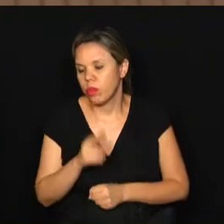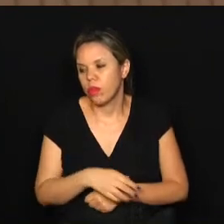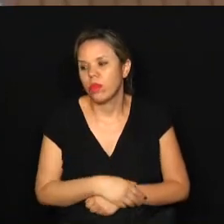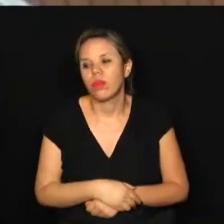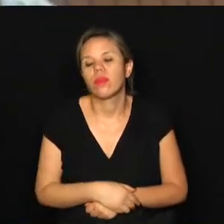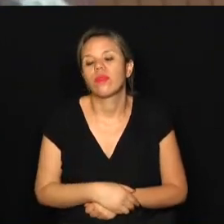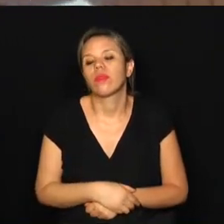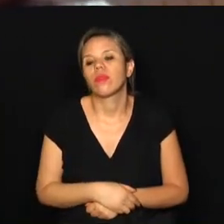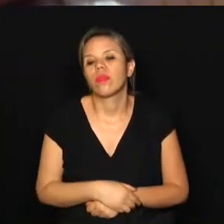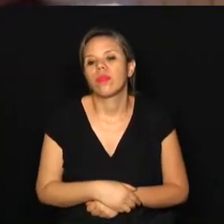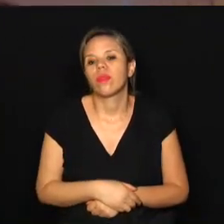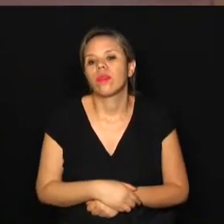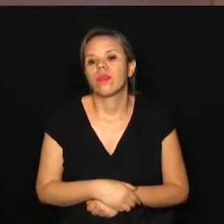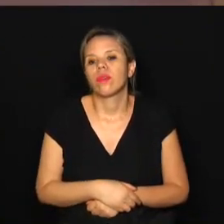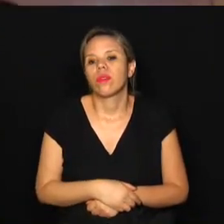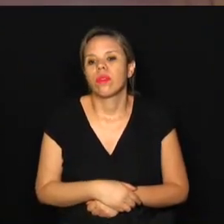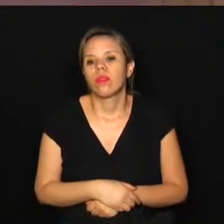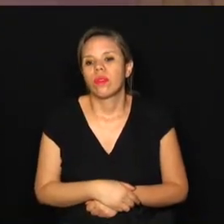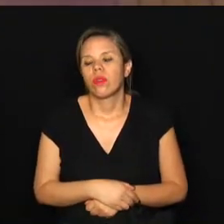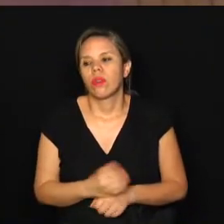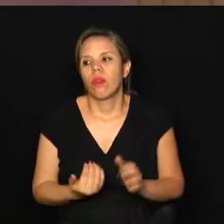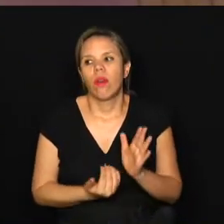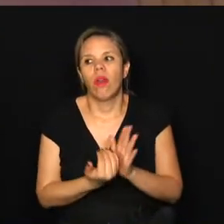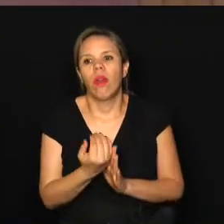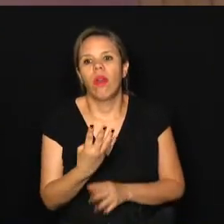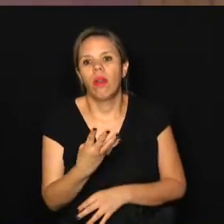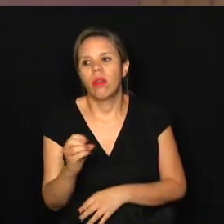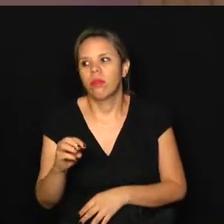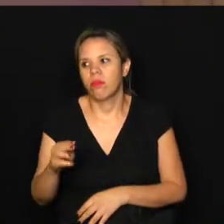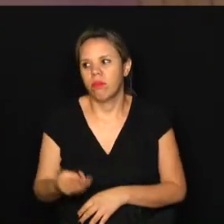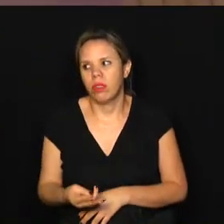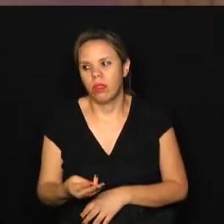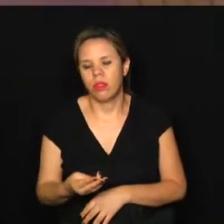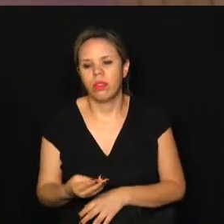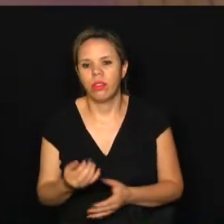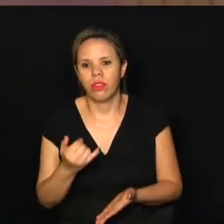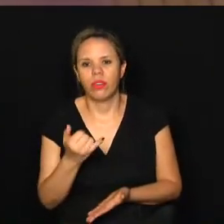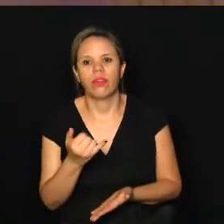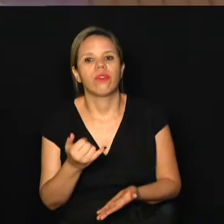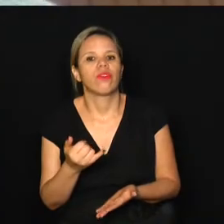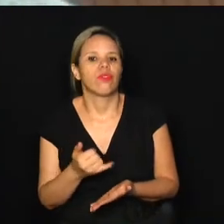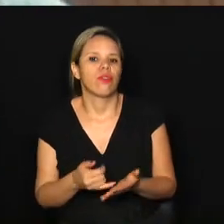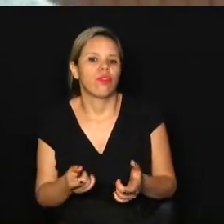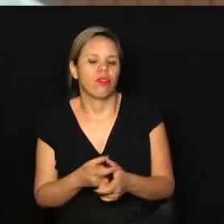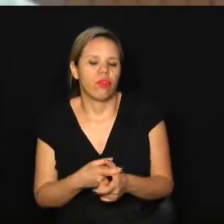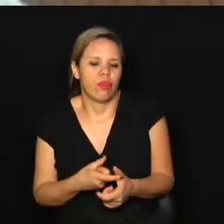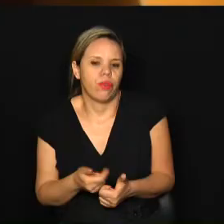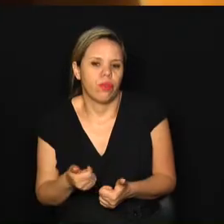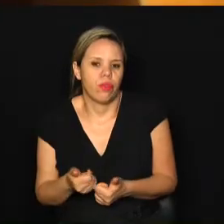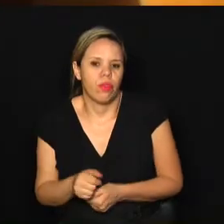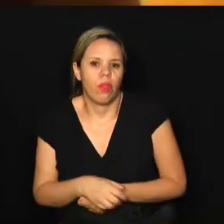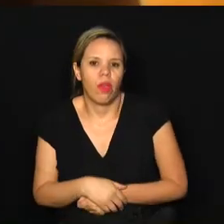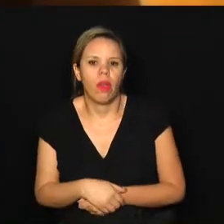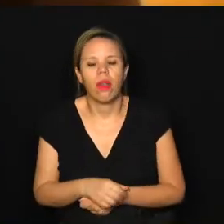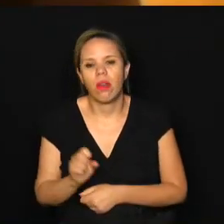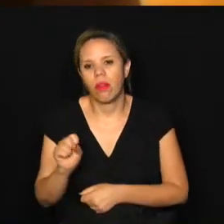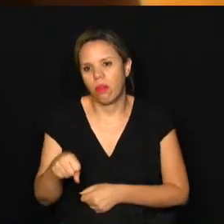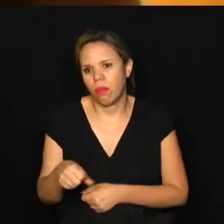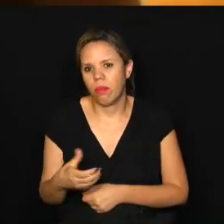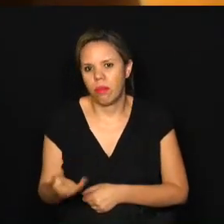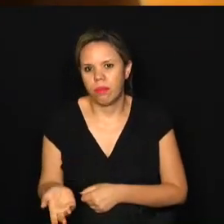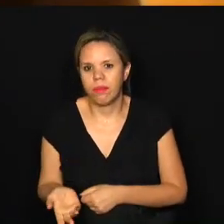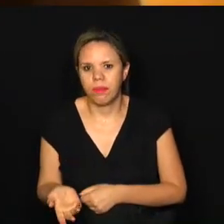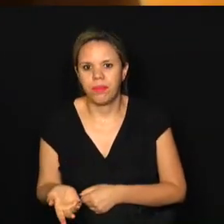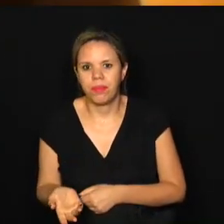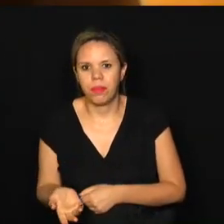estar colocando para nós o aumento de 40 milhões nas receitas patrimoniais, por gentileza. Sim, a